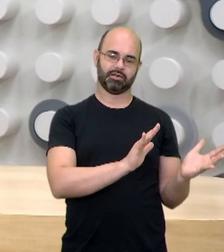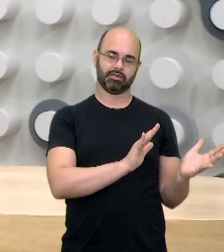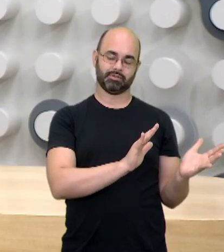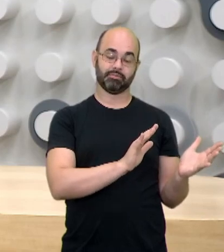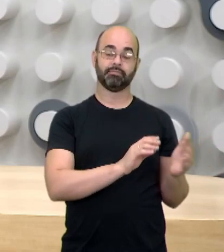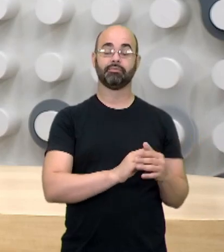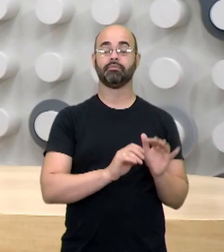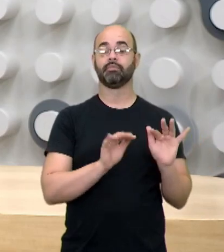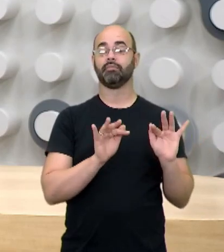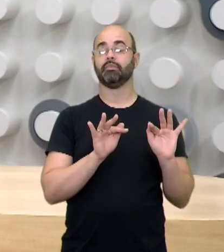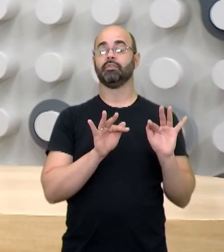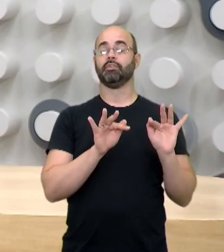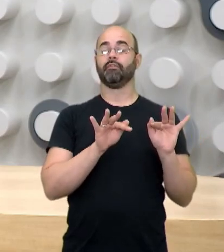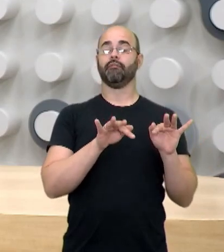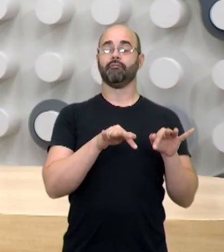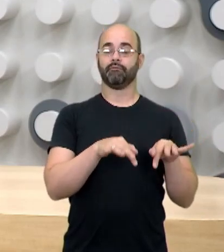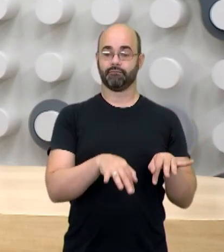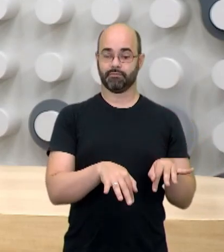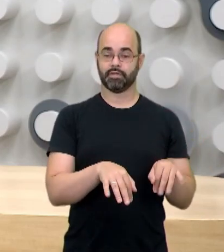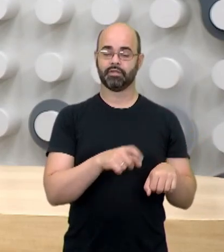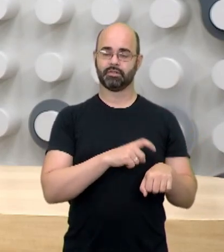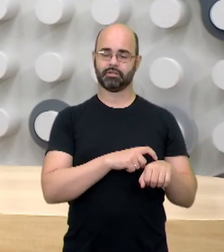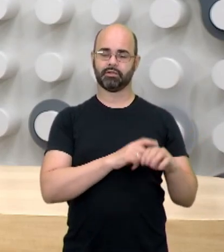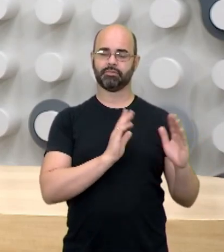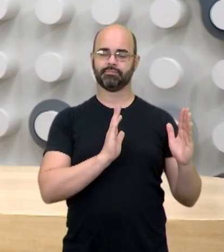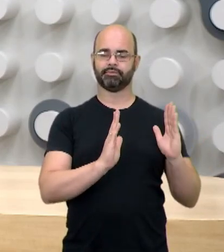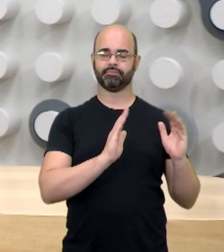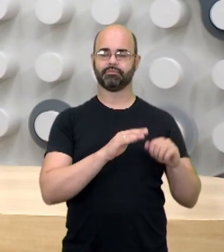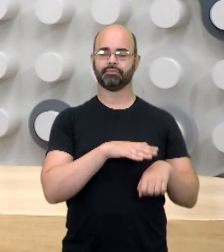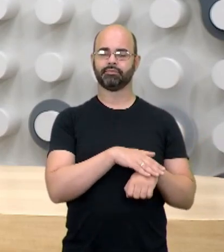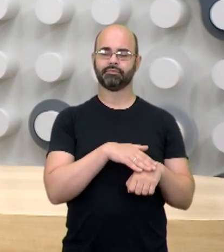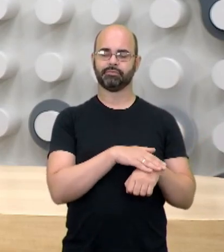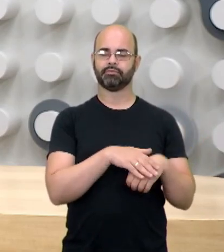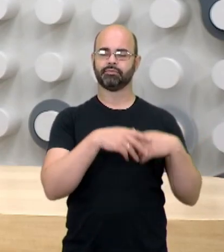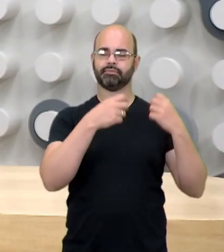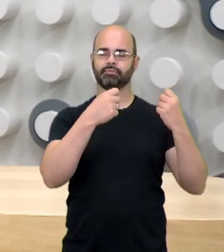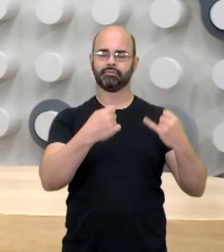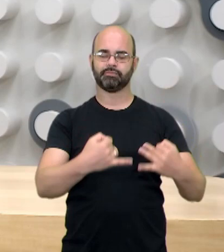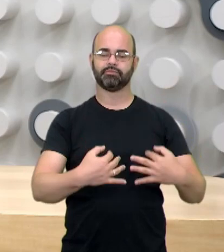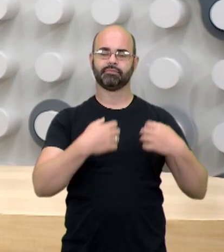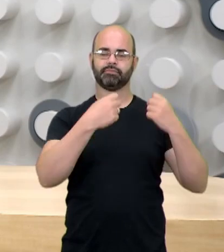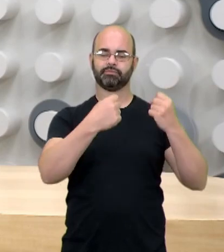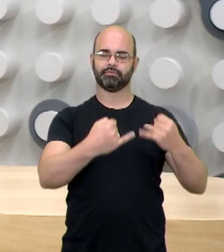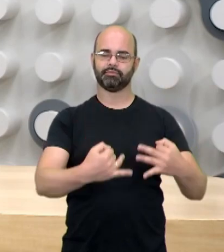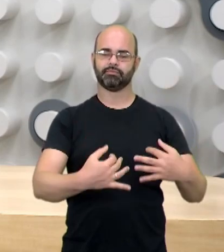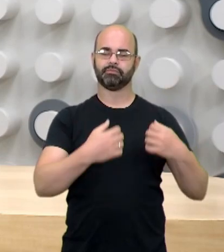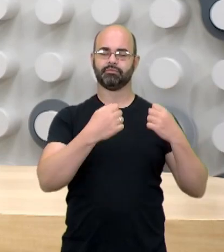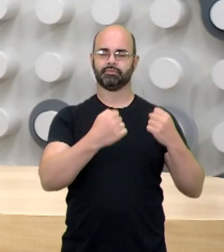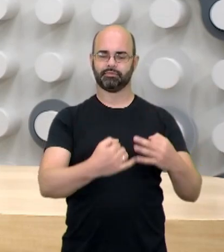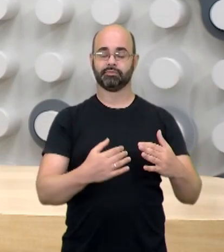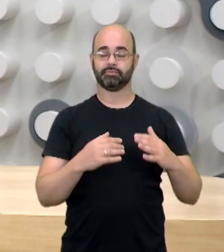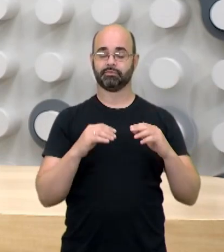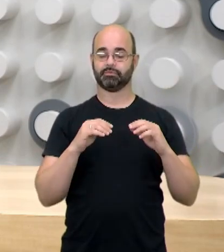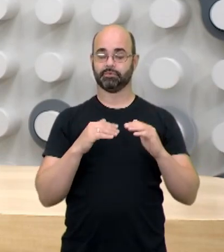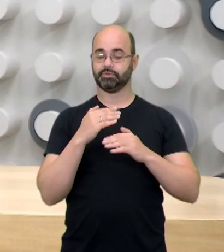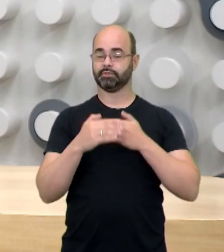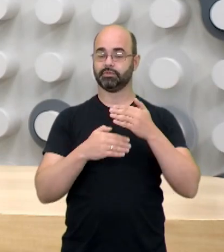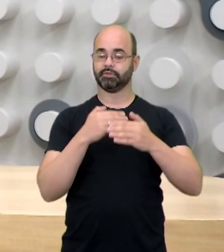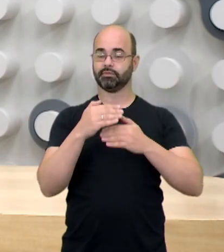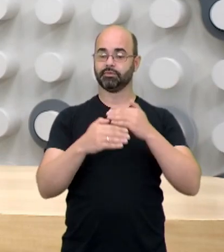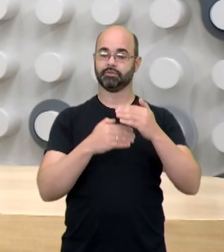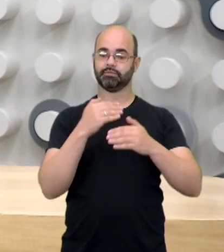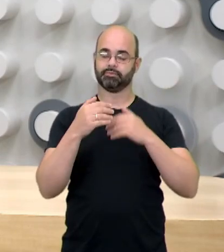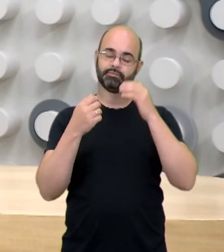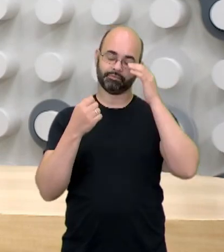daquele período, né, que está sendo muito discutido ultimamente, né, que começamos a falar no desenvolvimento, né, e se estendemos